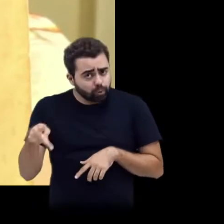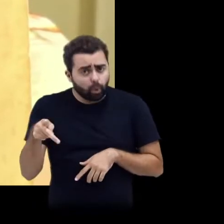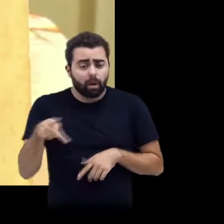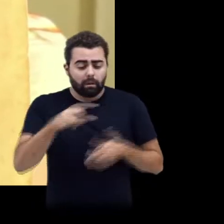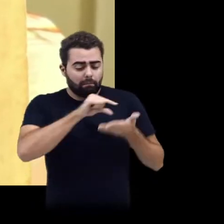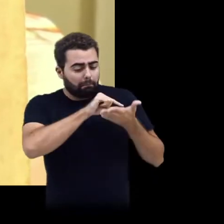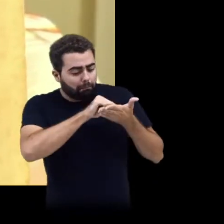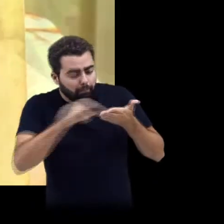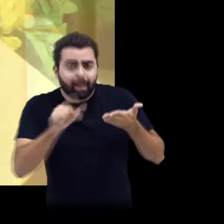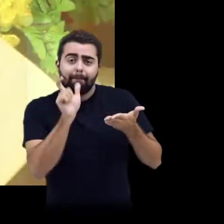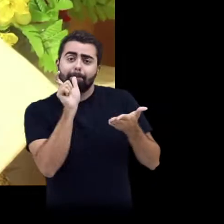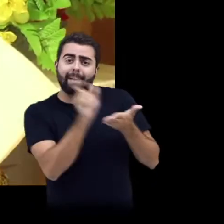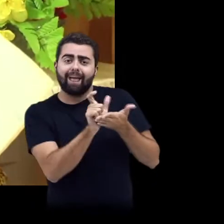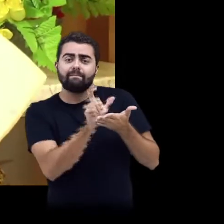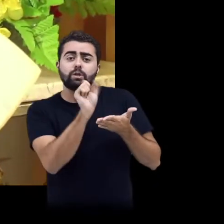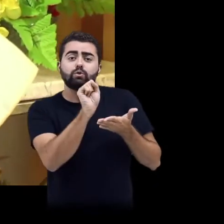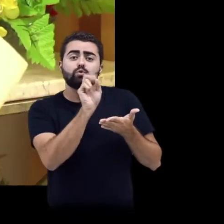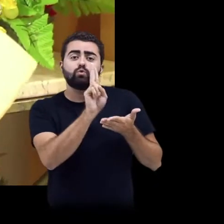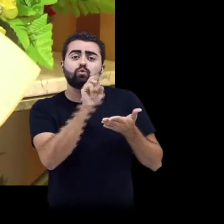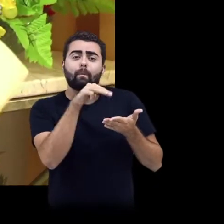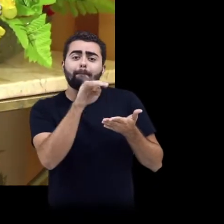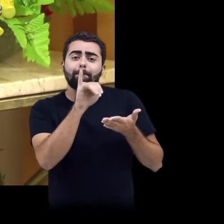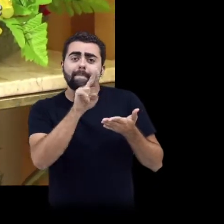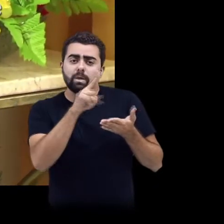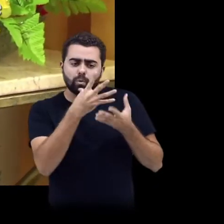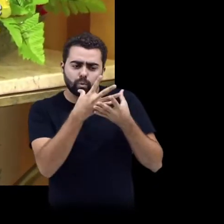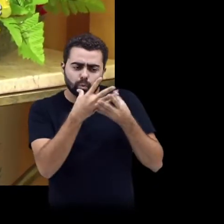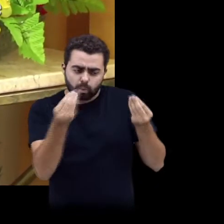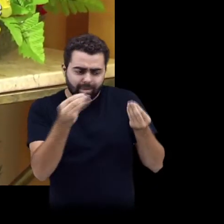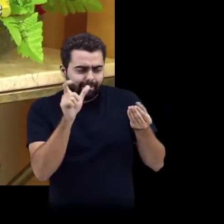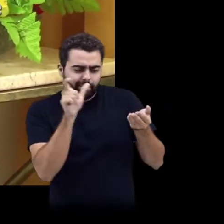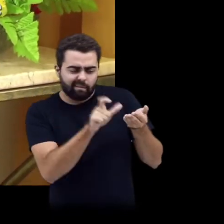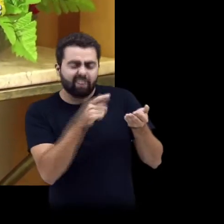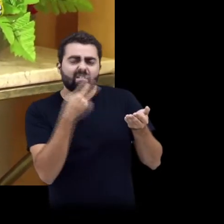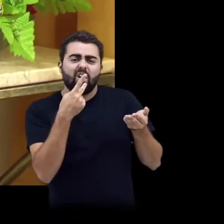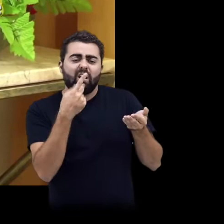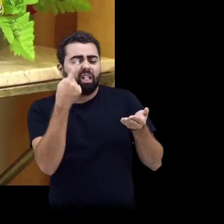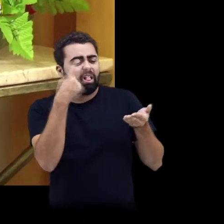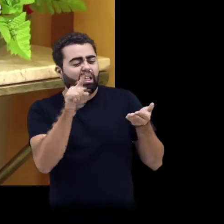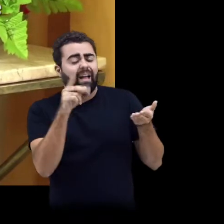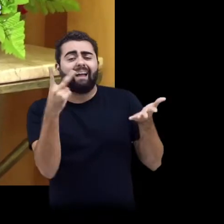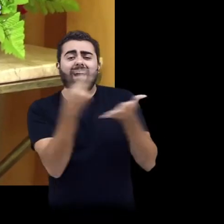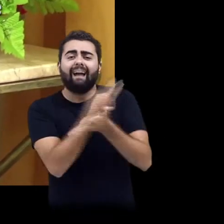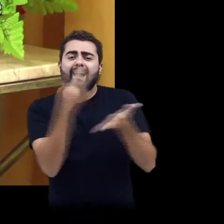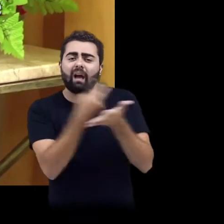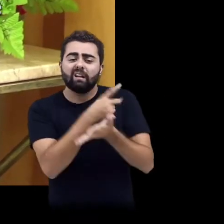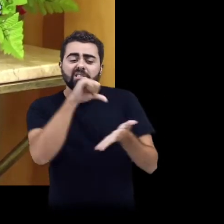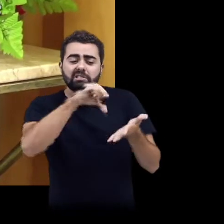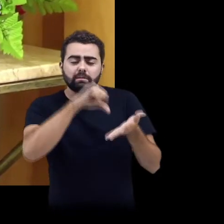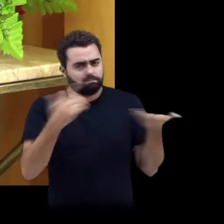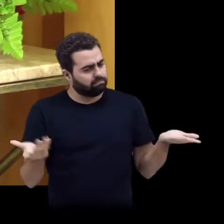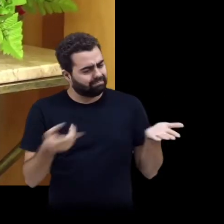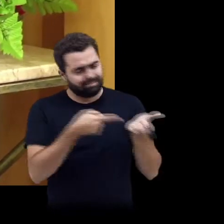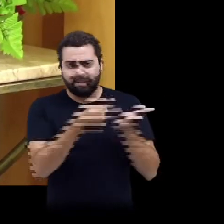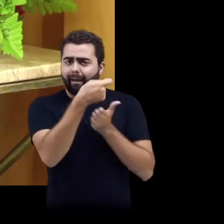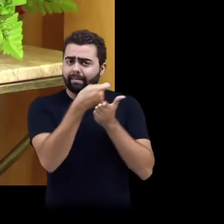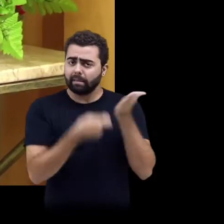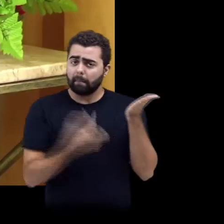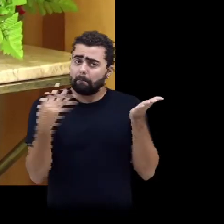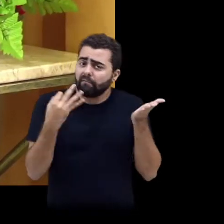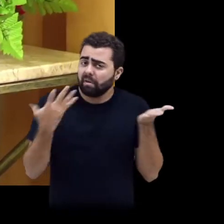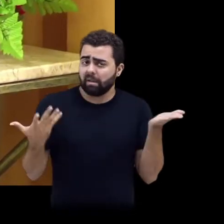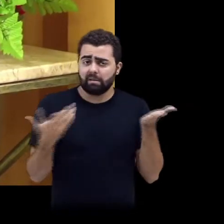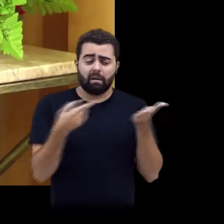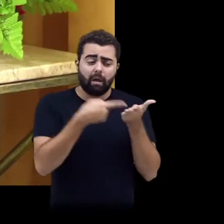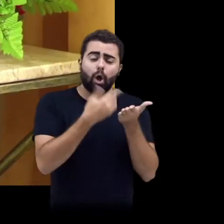grifado a palavra sumiu e ter colocado regular. Que na realidade essa redação está perfeita. Ela tem começo,